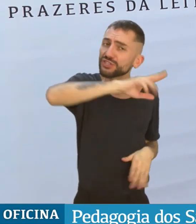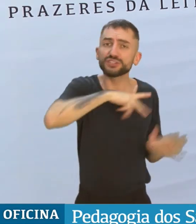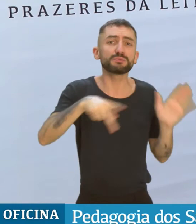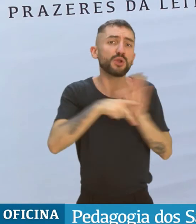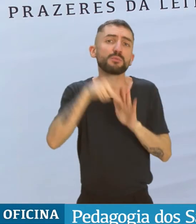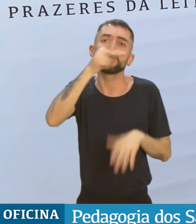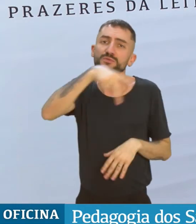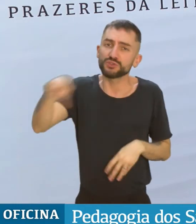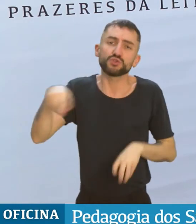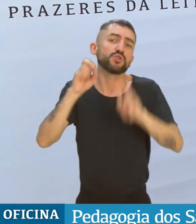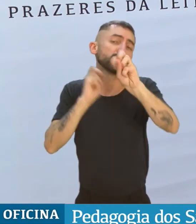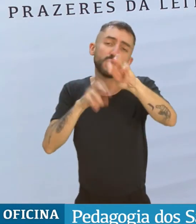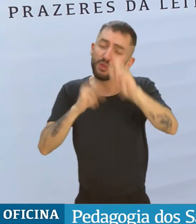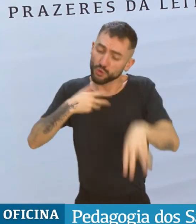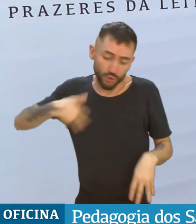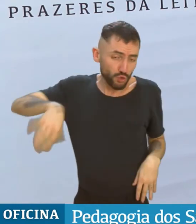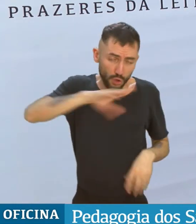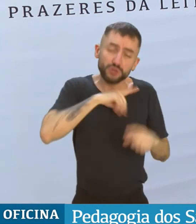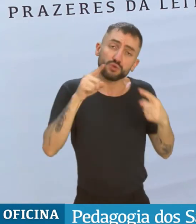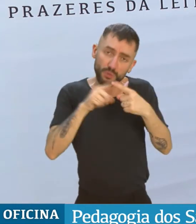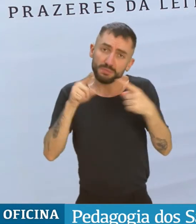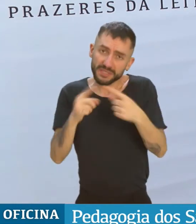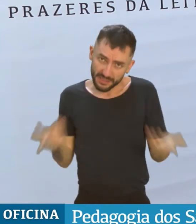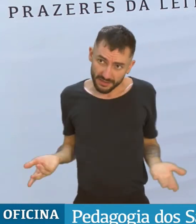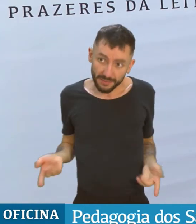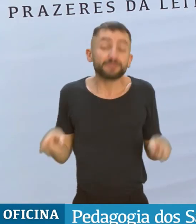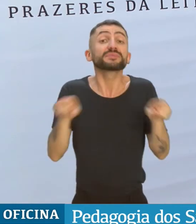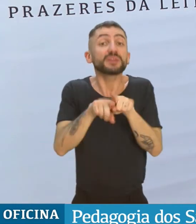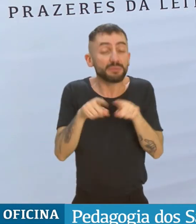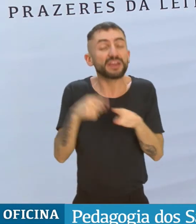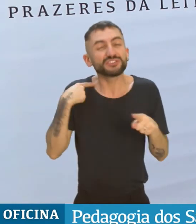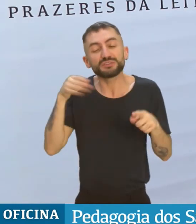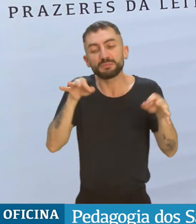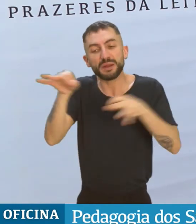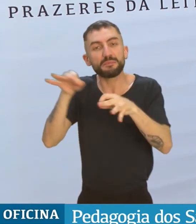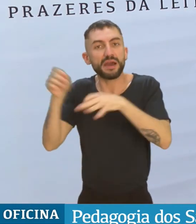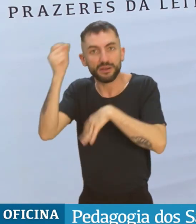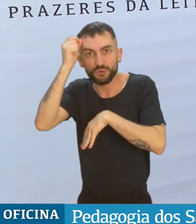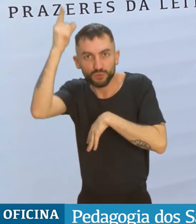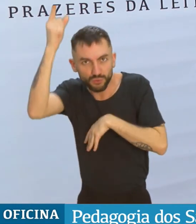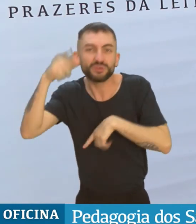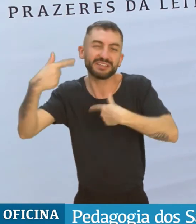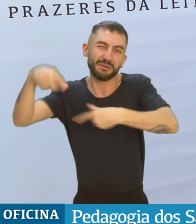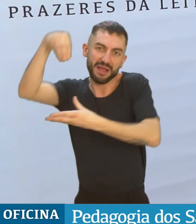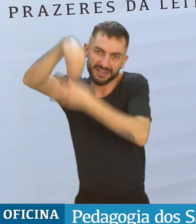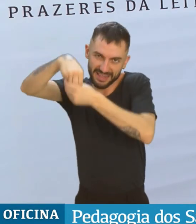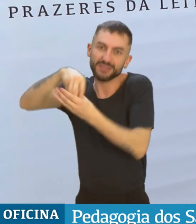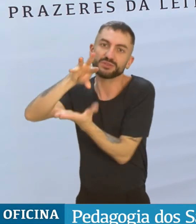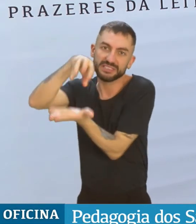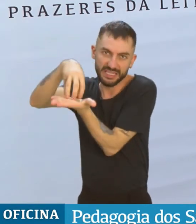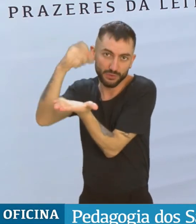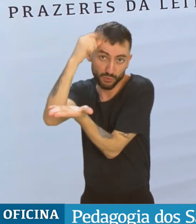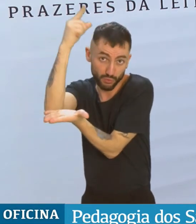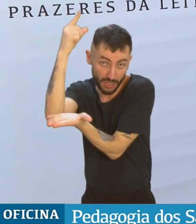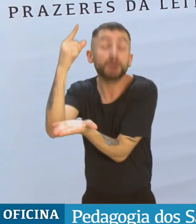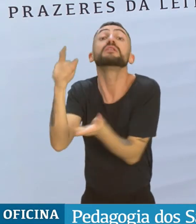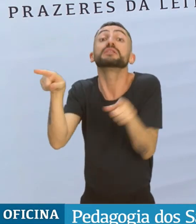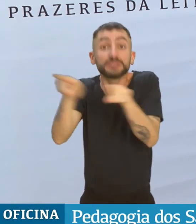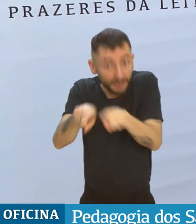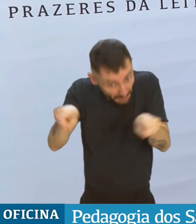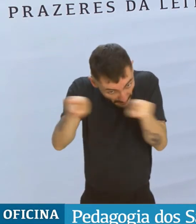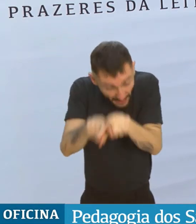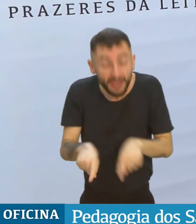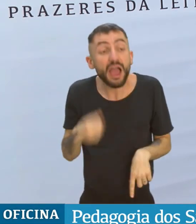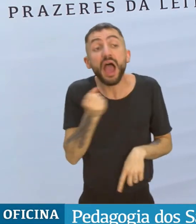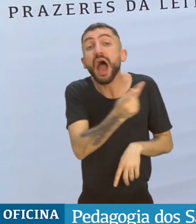profissionais de educação, para nós, produtores culturais que trabalham em centros culturais, porque nesses lugares também tem